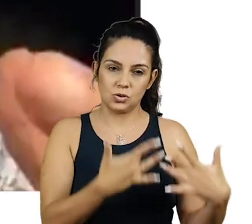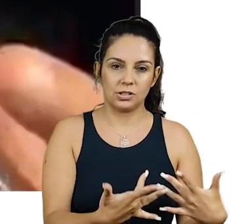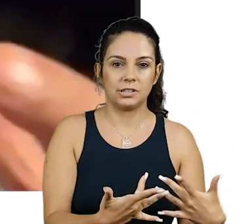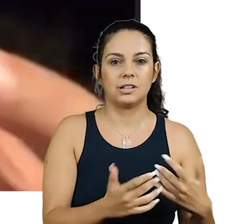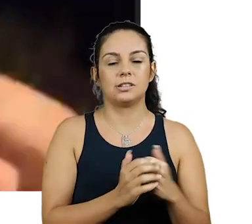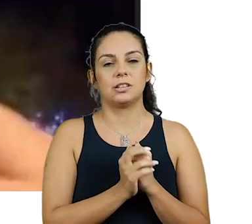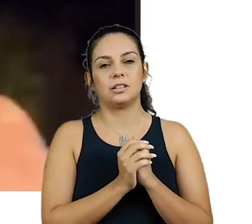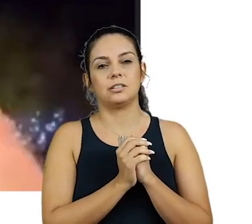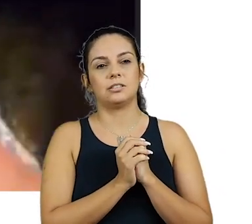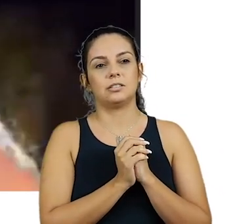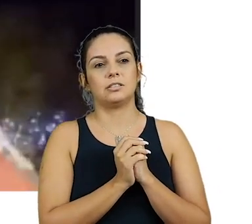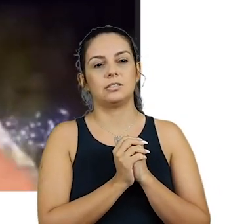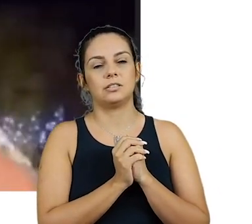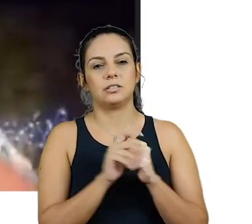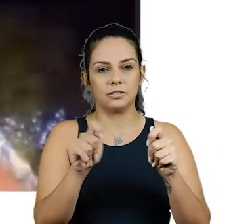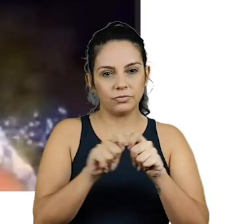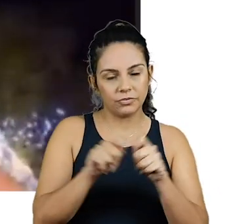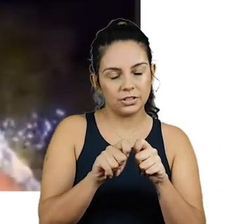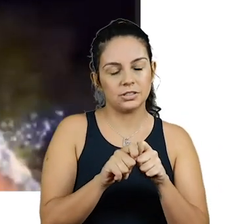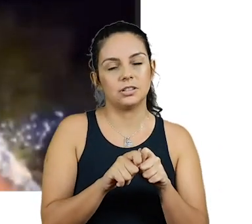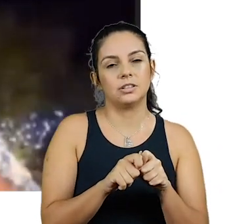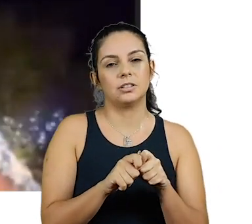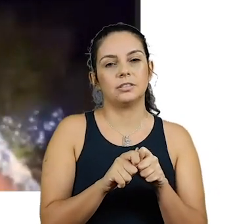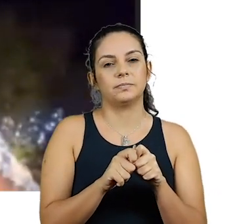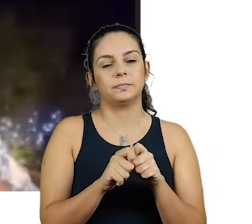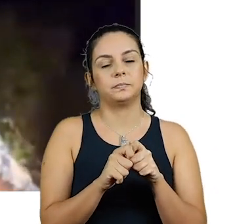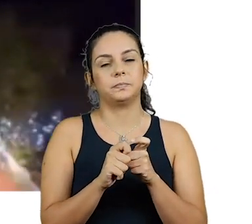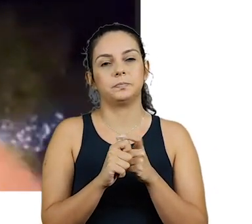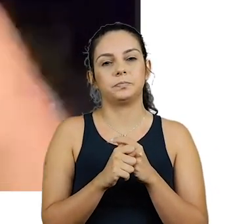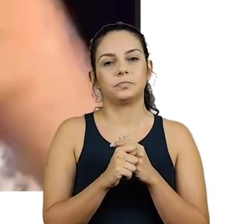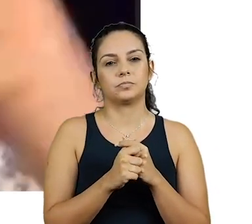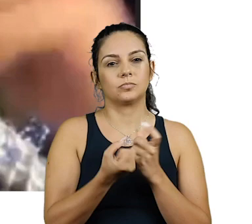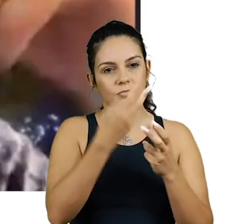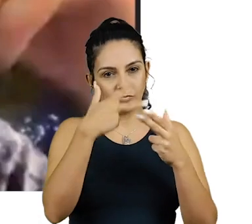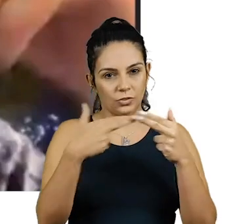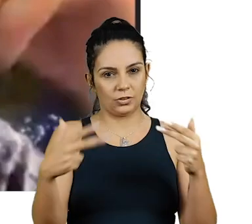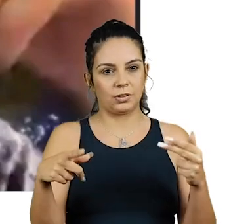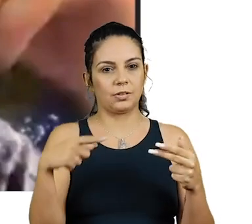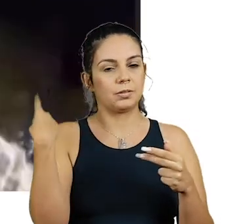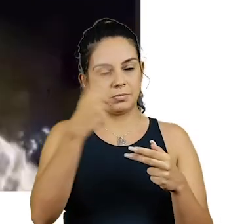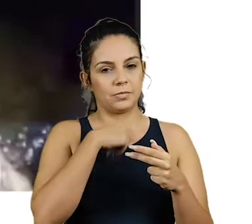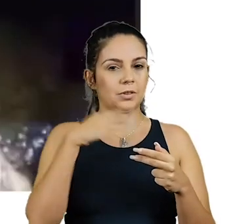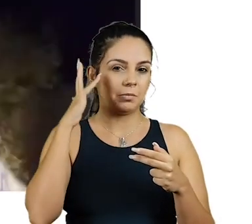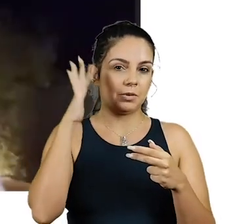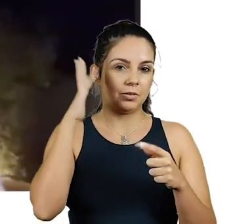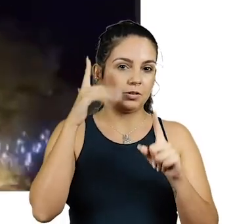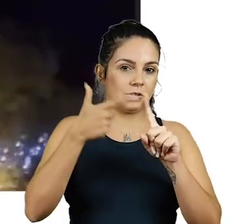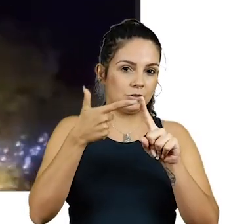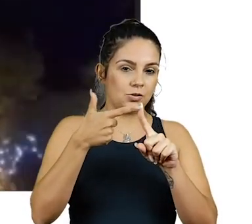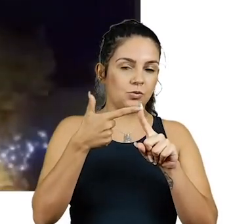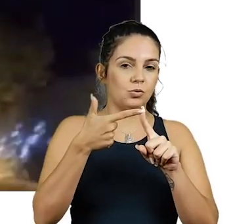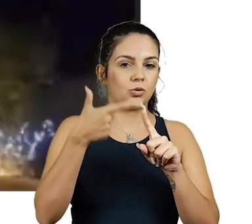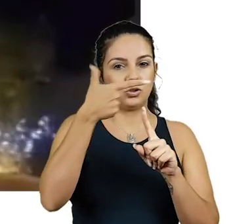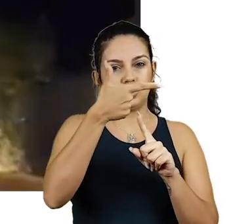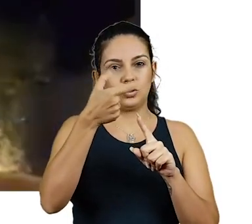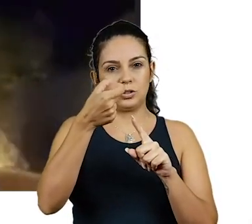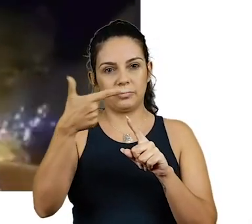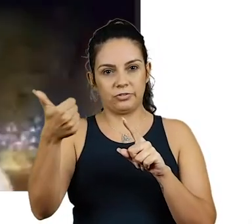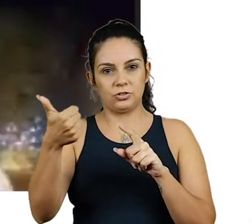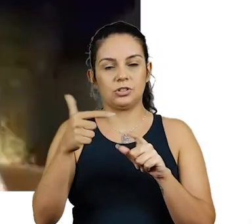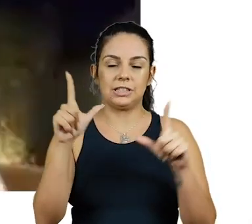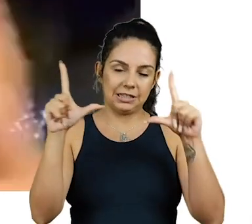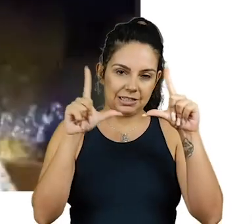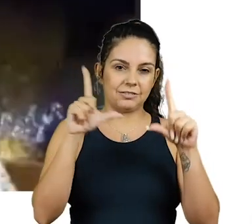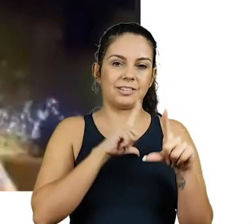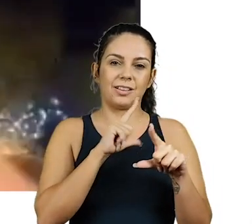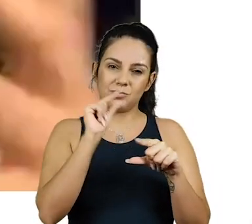organizar e fazer alguma coisa, a gente está pensando no segundo semestre de 2021. Então a televisão